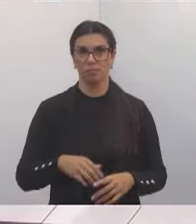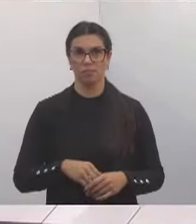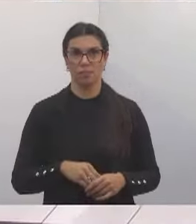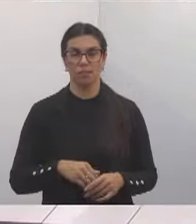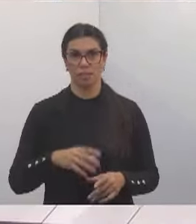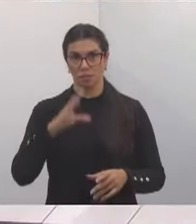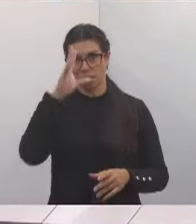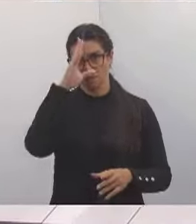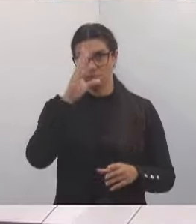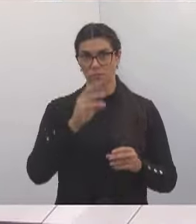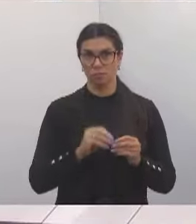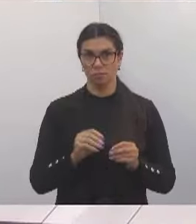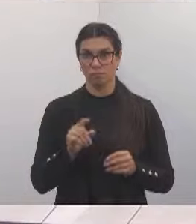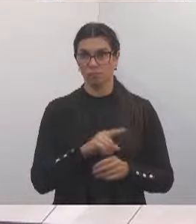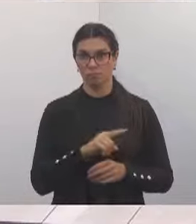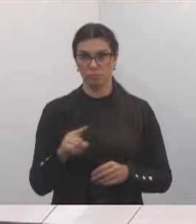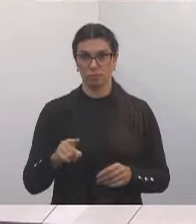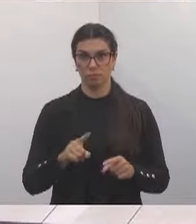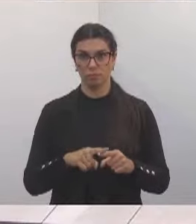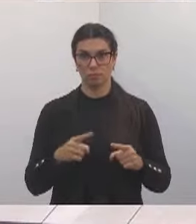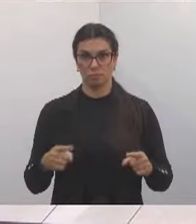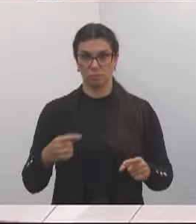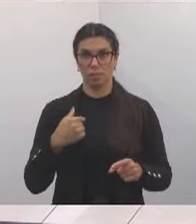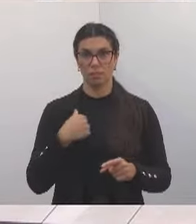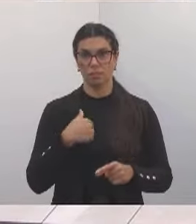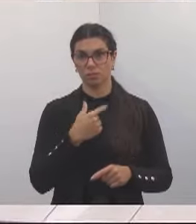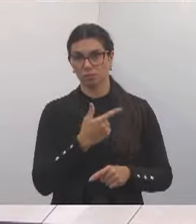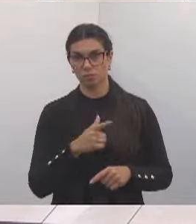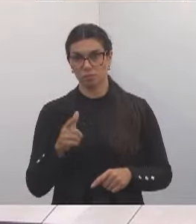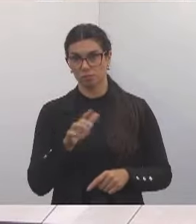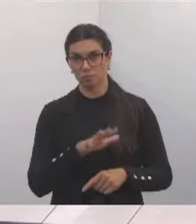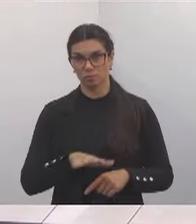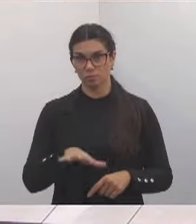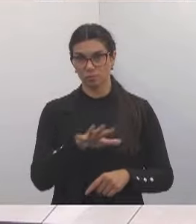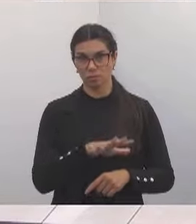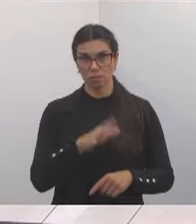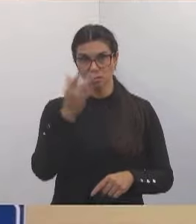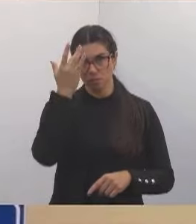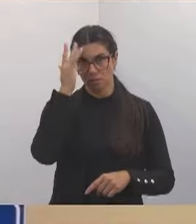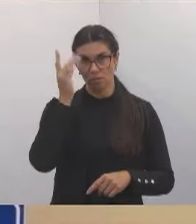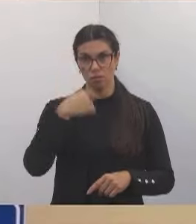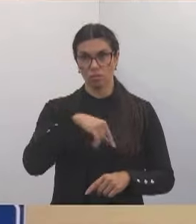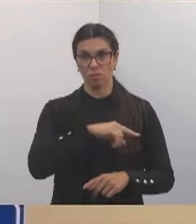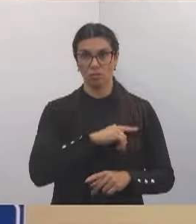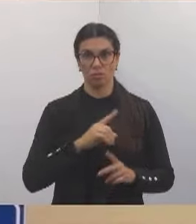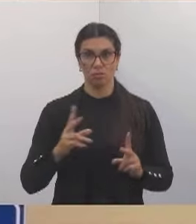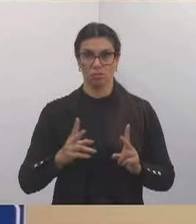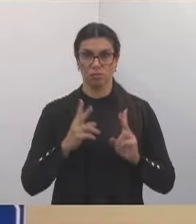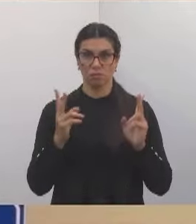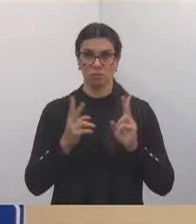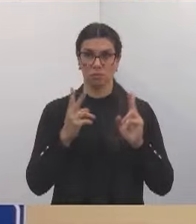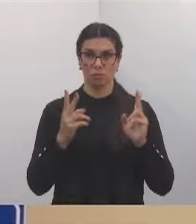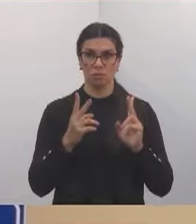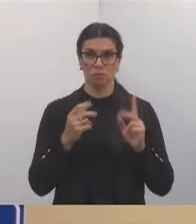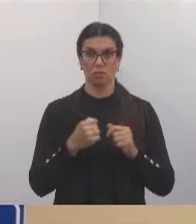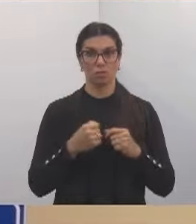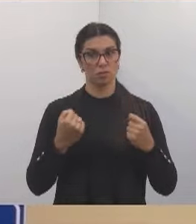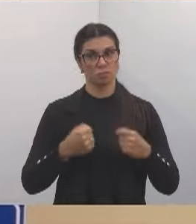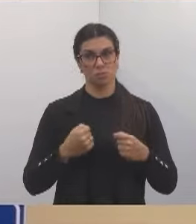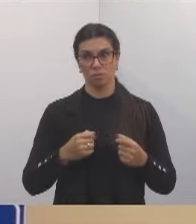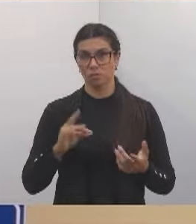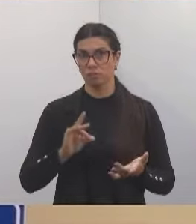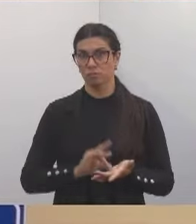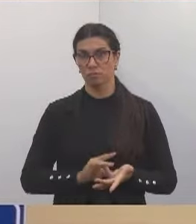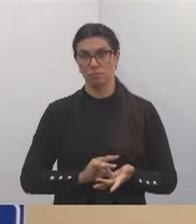mas eu comungo de uma outra área. Eu acho que os nossos valores, eles têm que ser inegociáveis. A